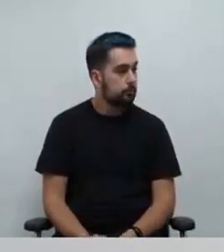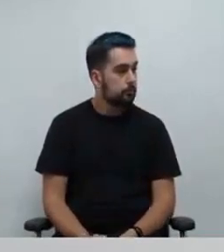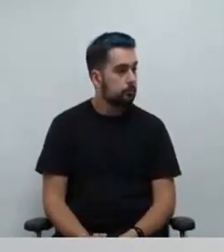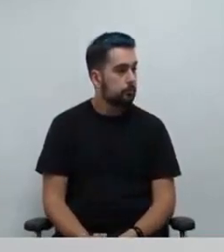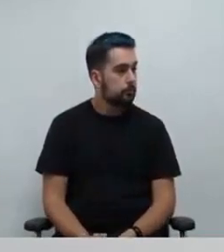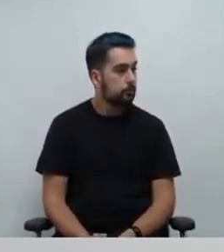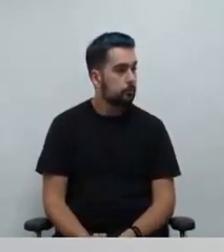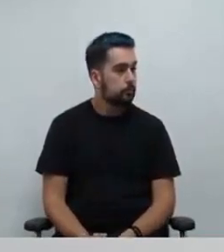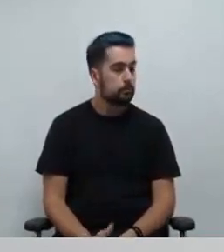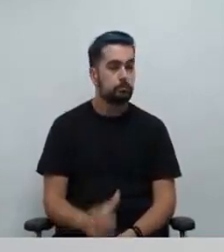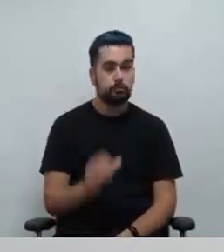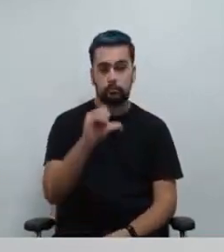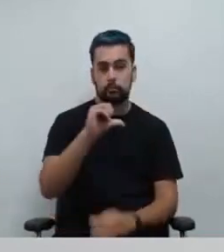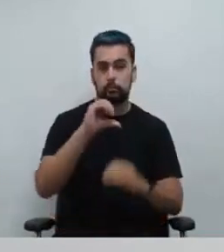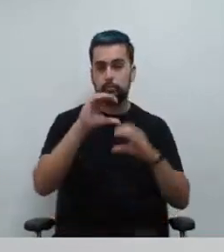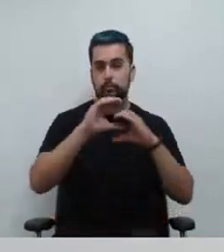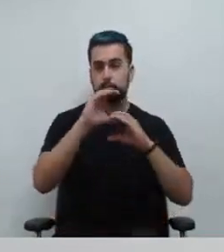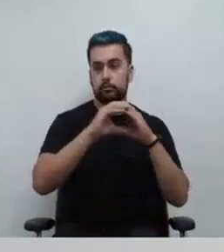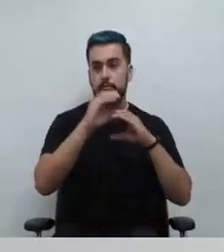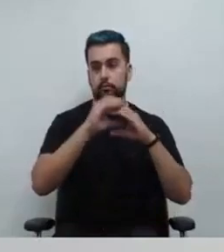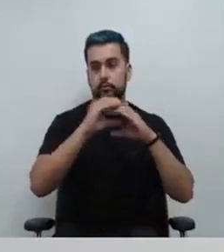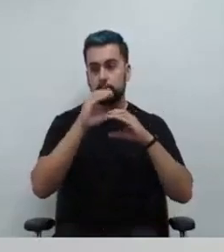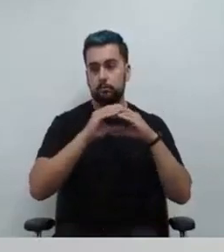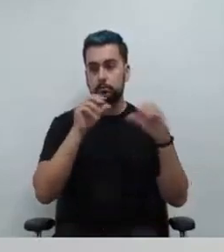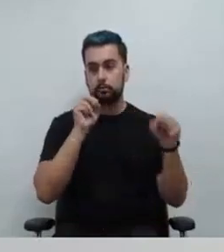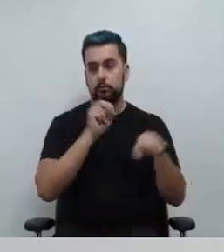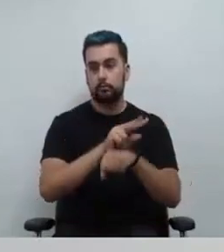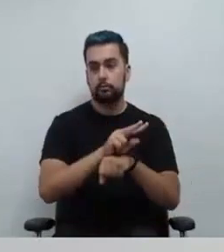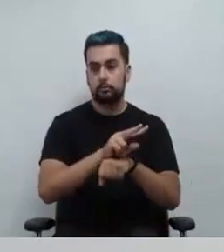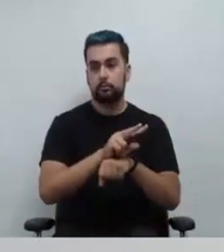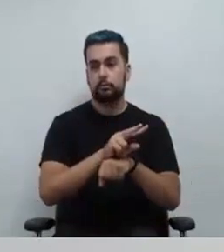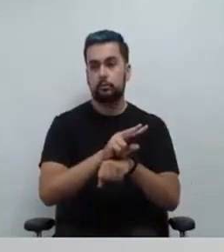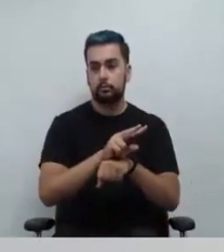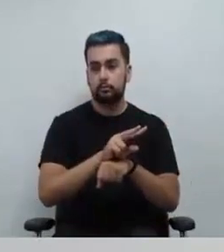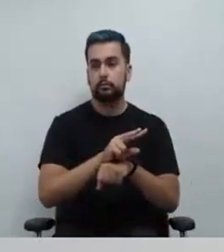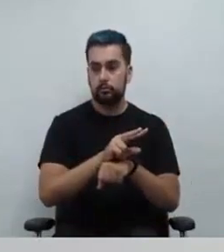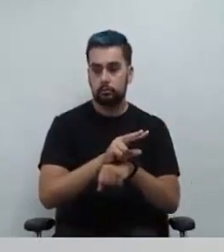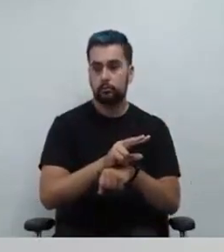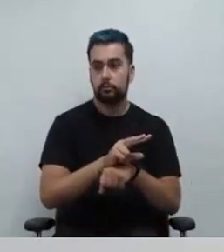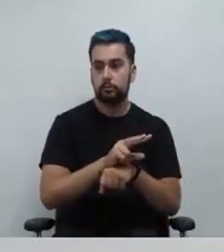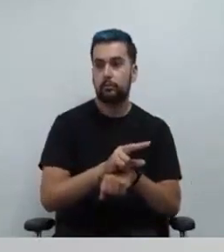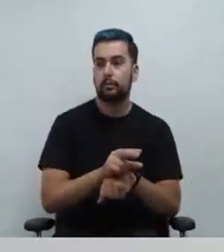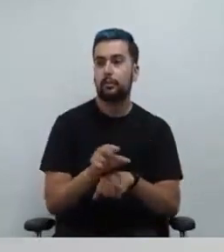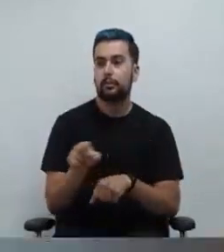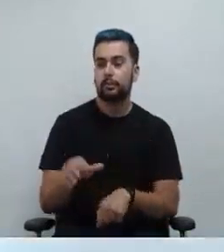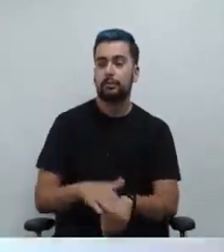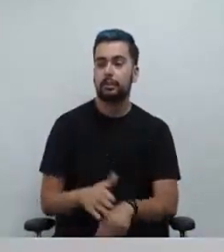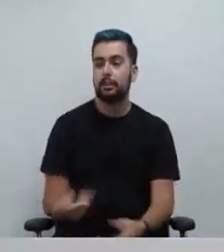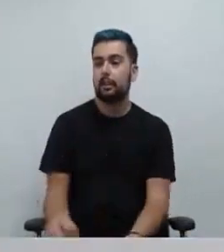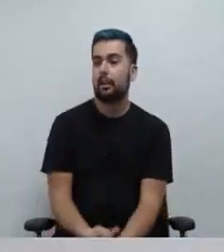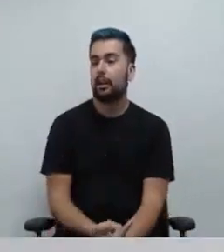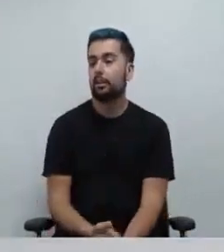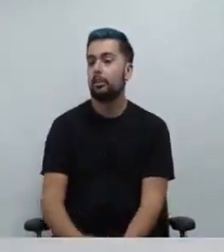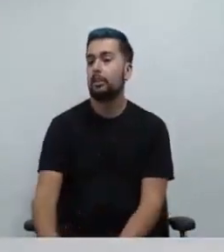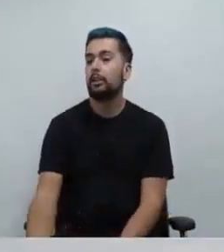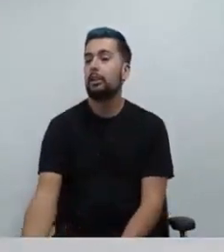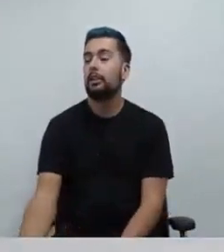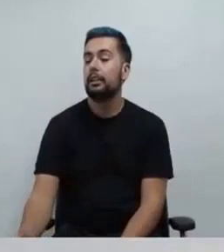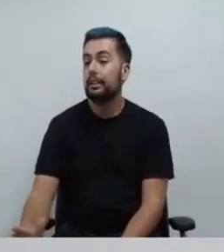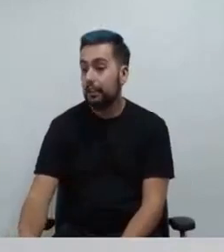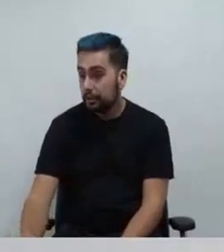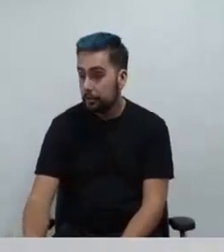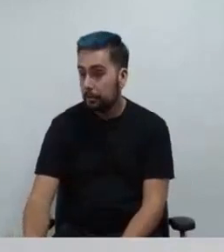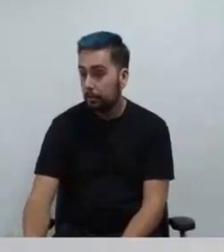Do 9º concurso de ingresso. Agora podemos falar com mais tranquilidade aí. Parabenizar aqui